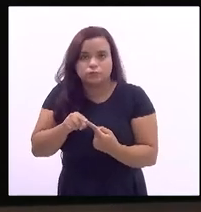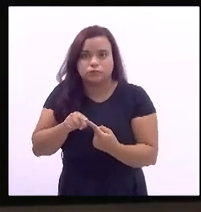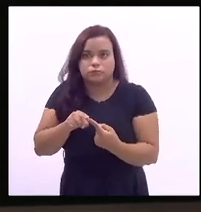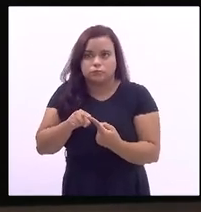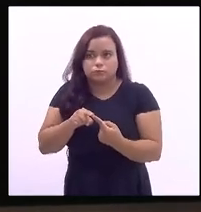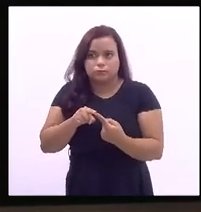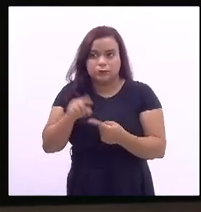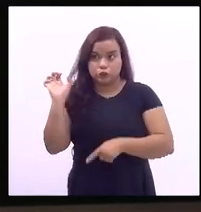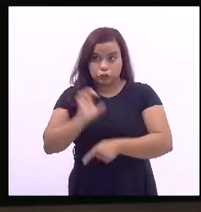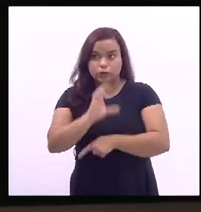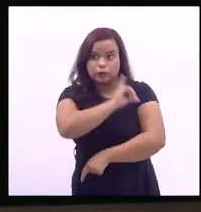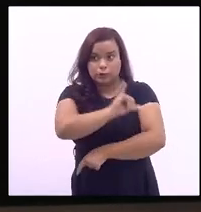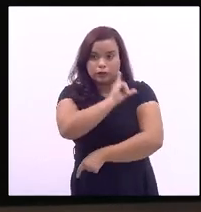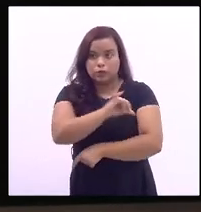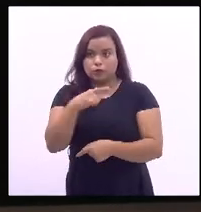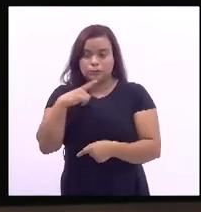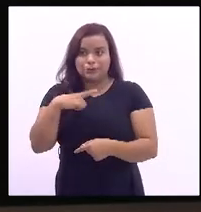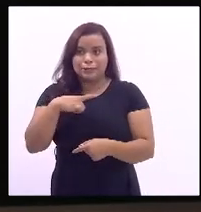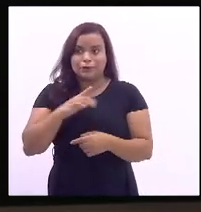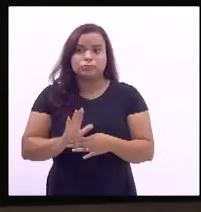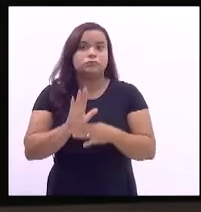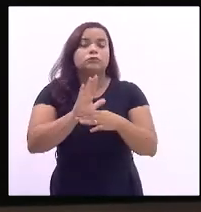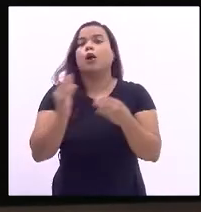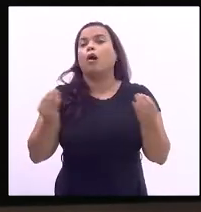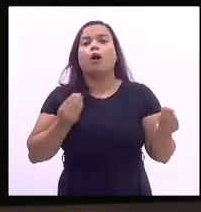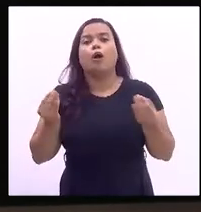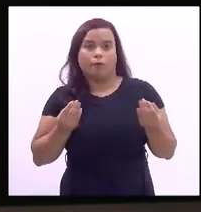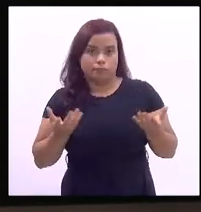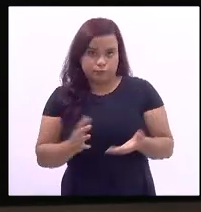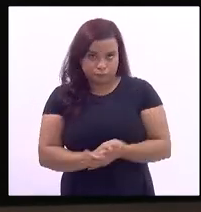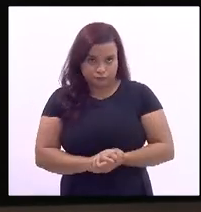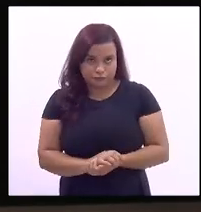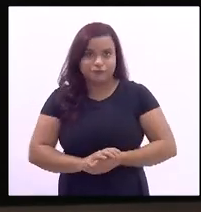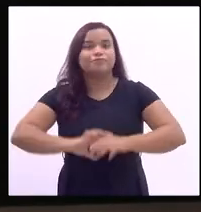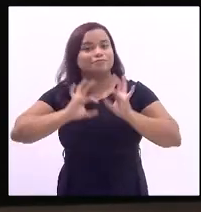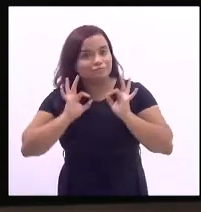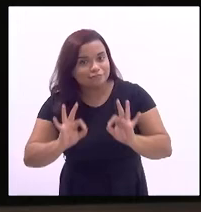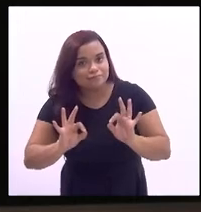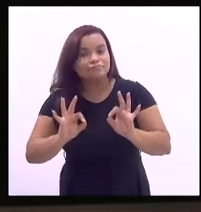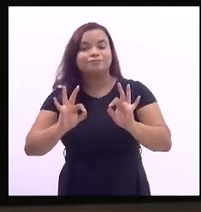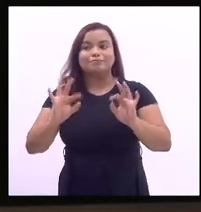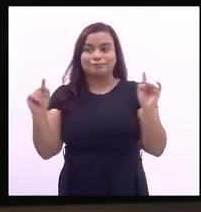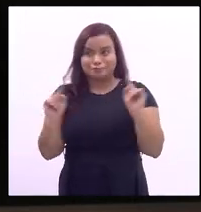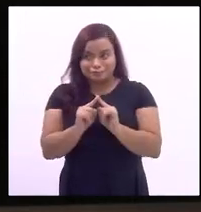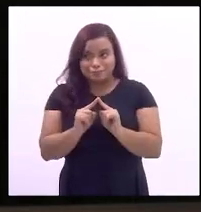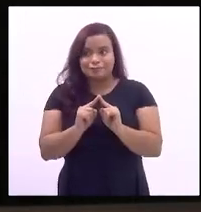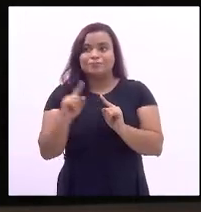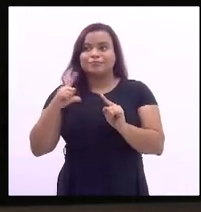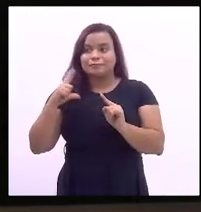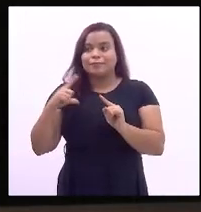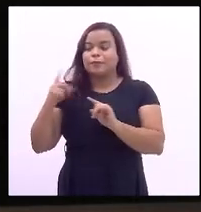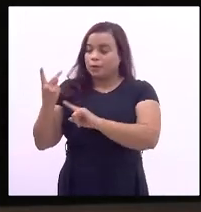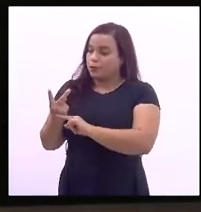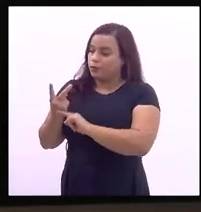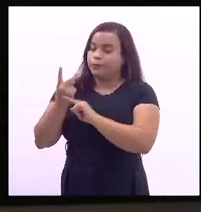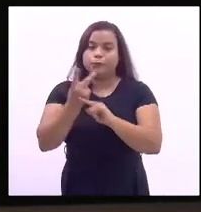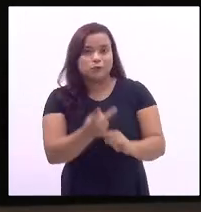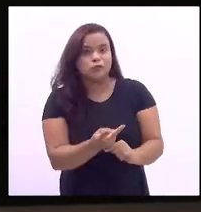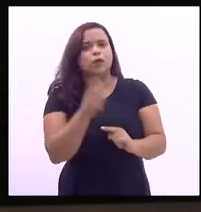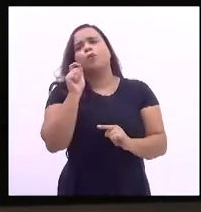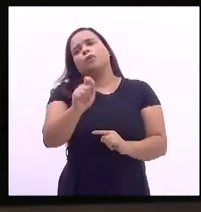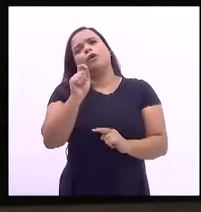Estado do Rio de Janeiro dá a sua contribuição Exatamente no mesmo sentido que busca